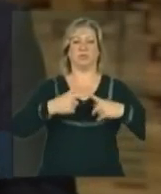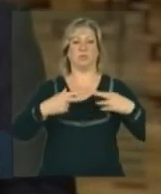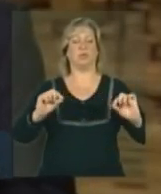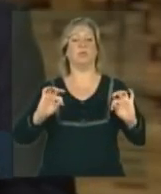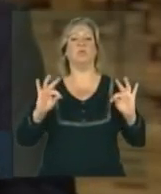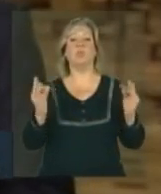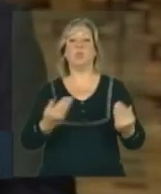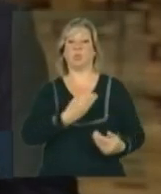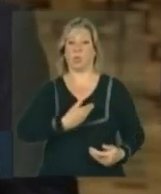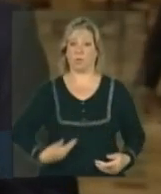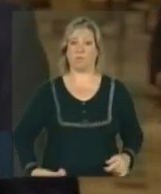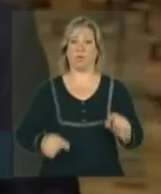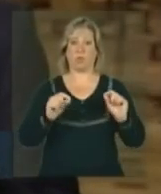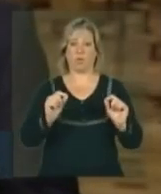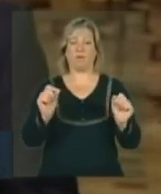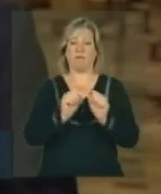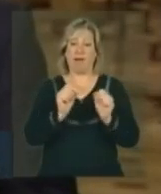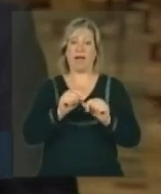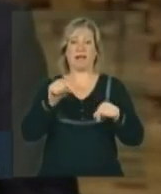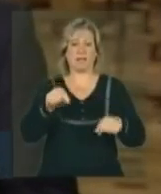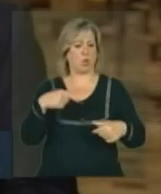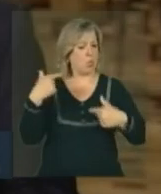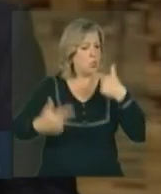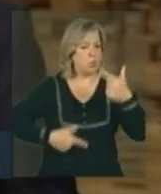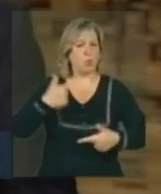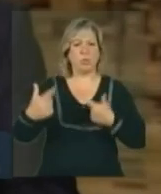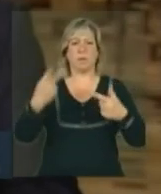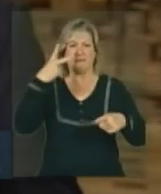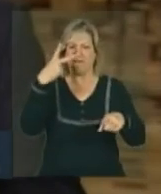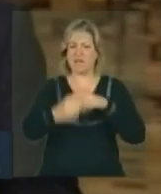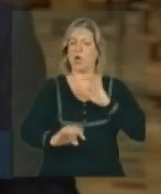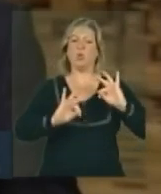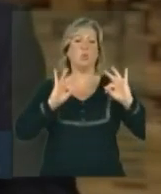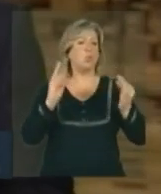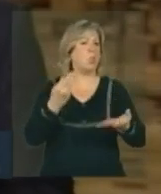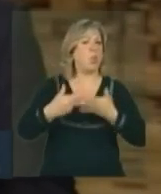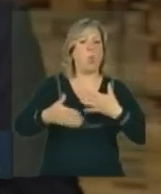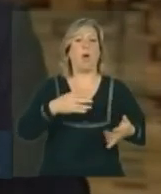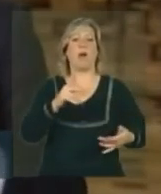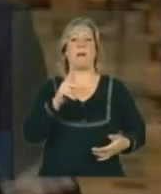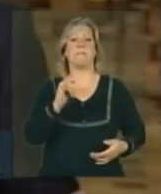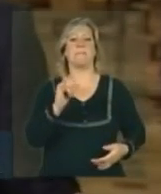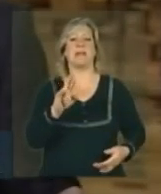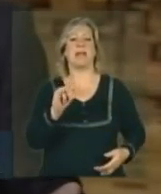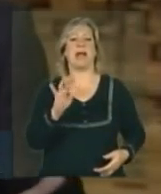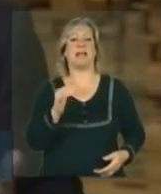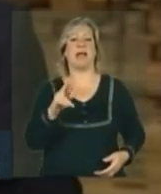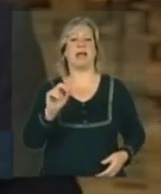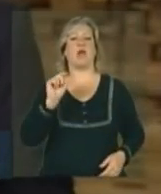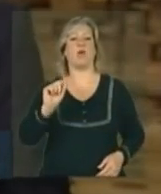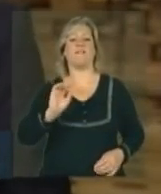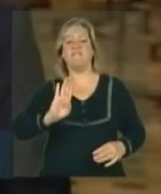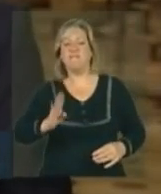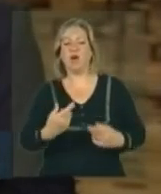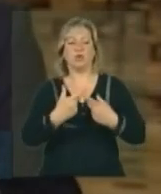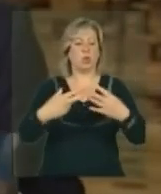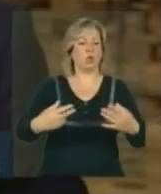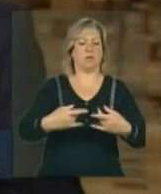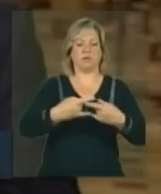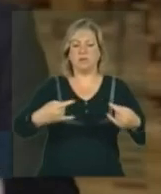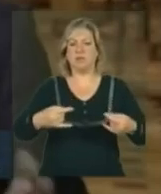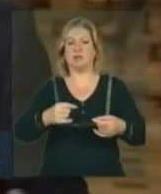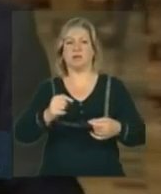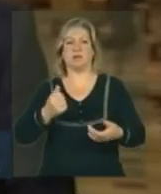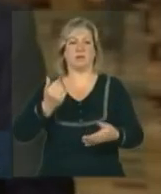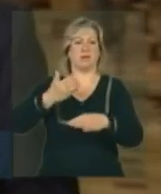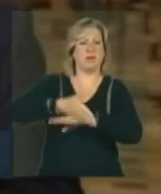Estado que realizam esse combate a toda e qualquer forma de pirataria. Evidentemente que a Copa do Mundo é um grande evento, é um evento que atrai